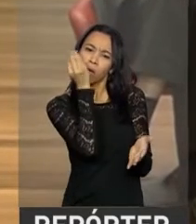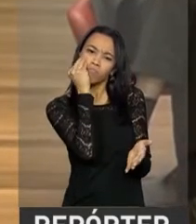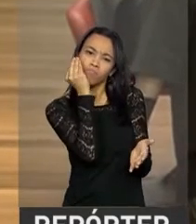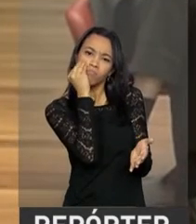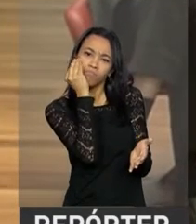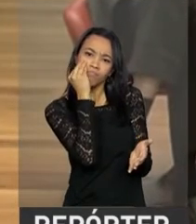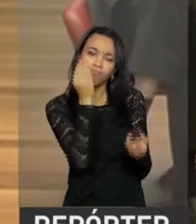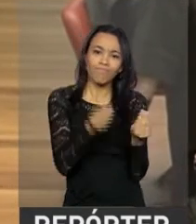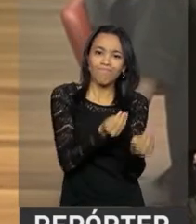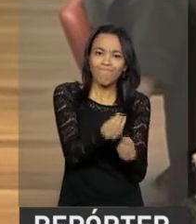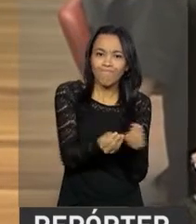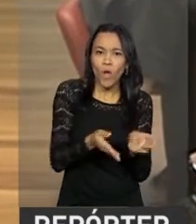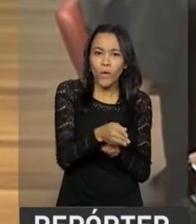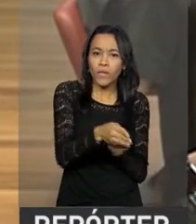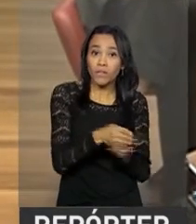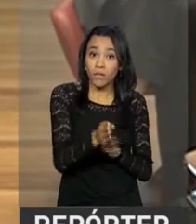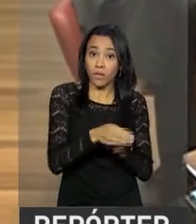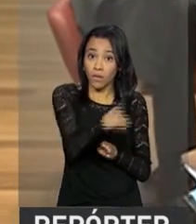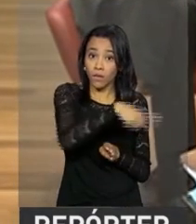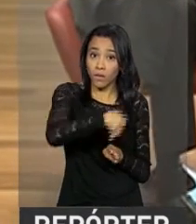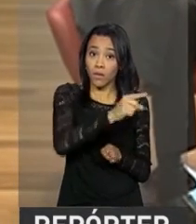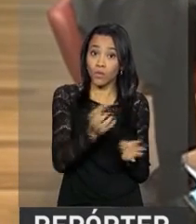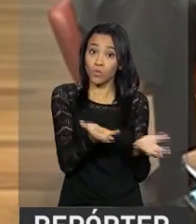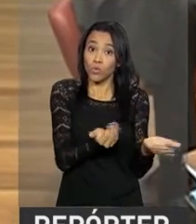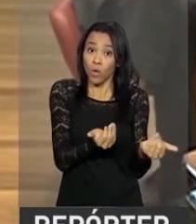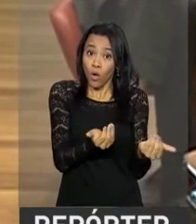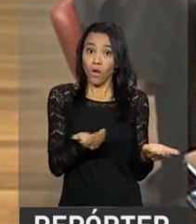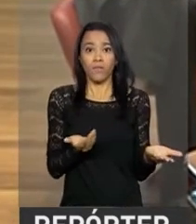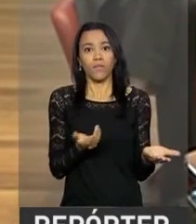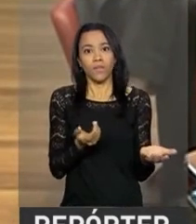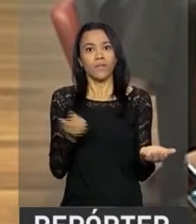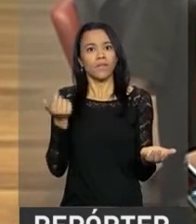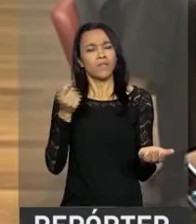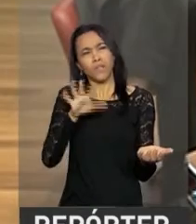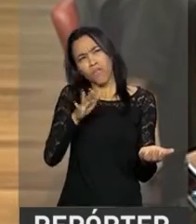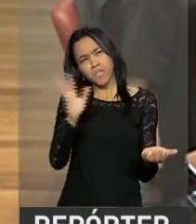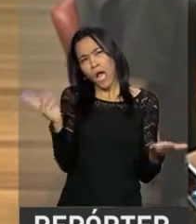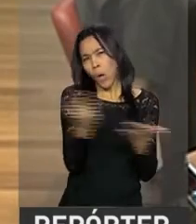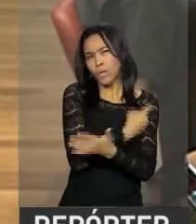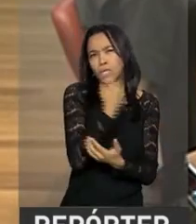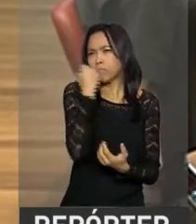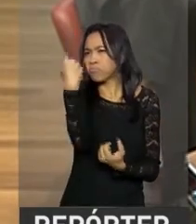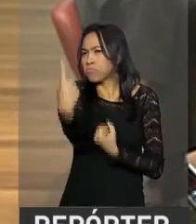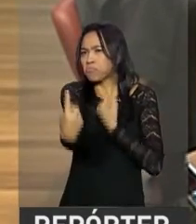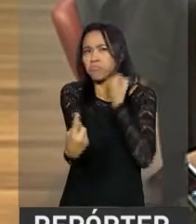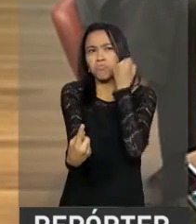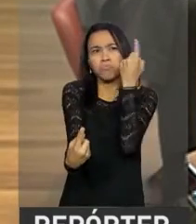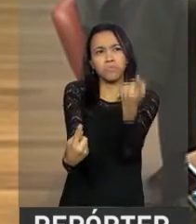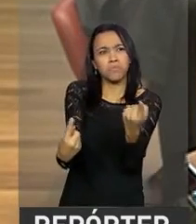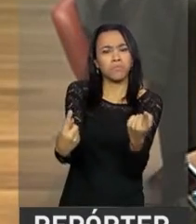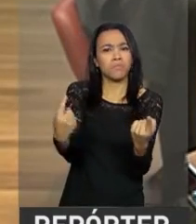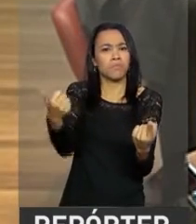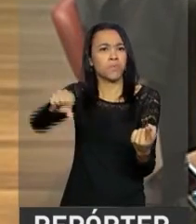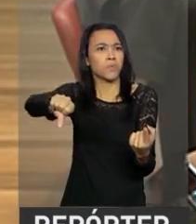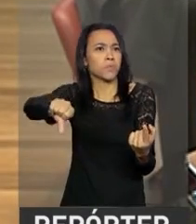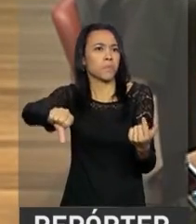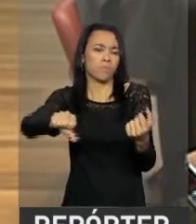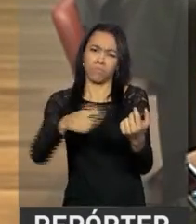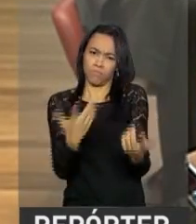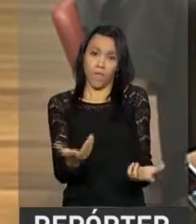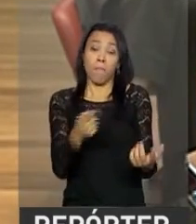pequena empresa eu certamente nós vamos ter um caso que deserto disso vai ser um impulso um estímulo